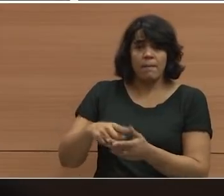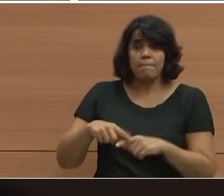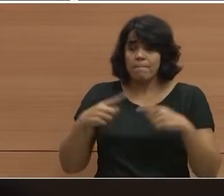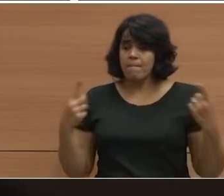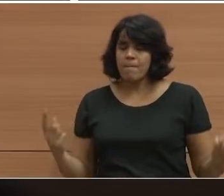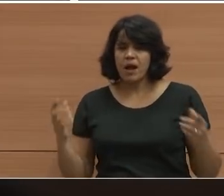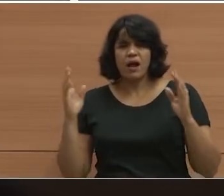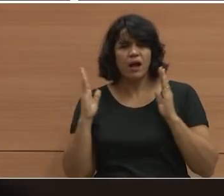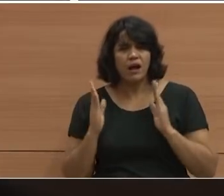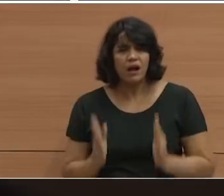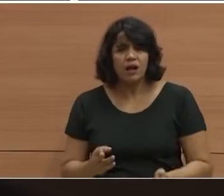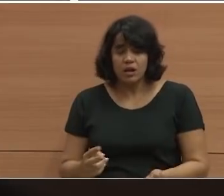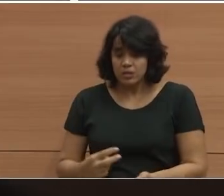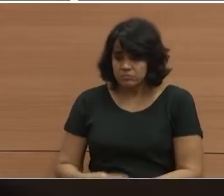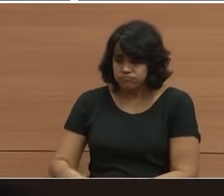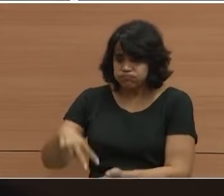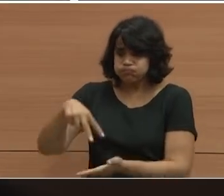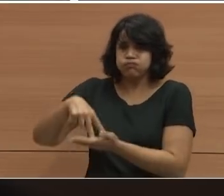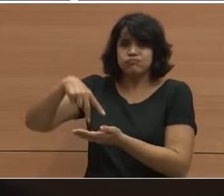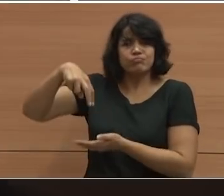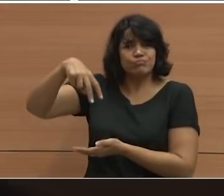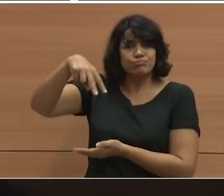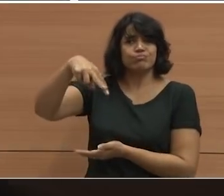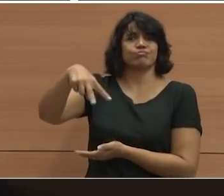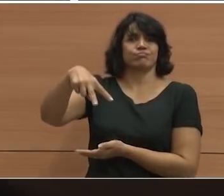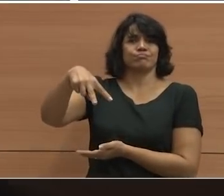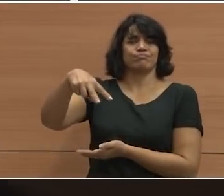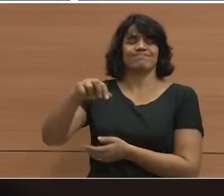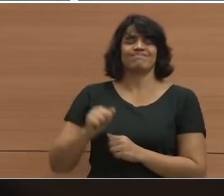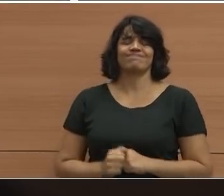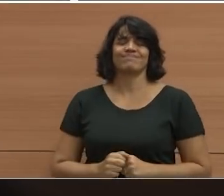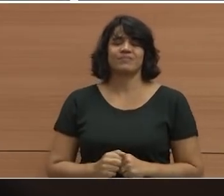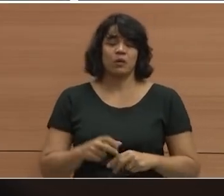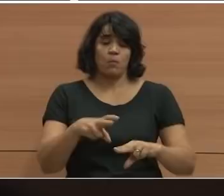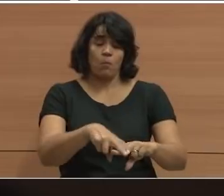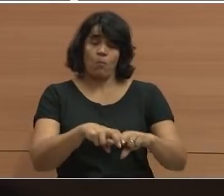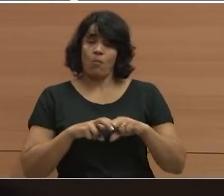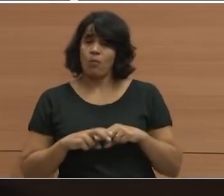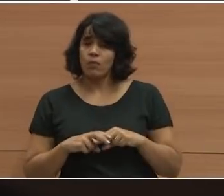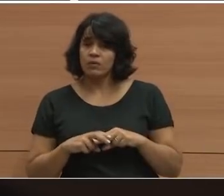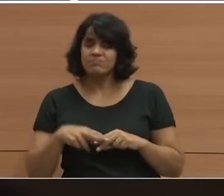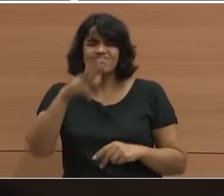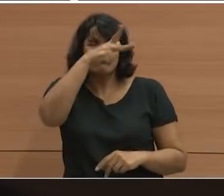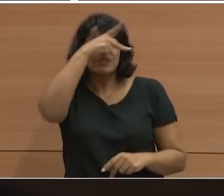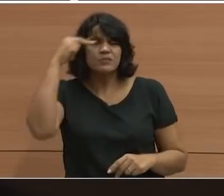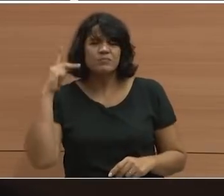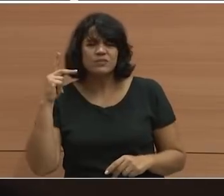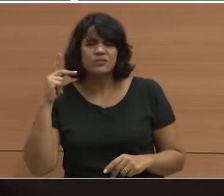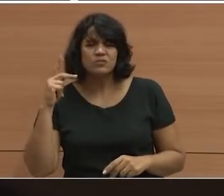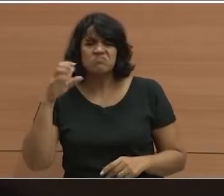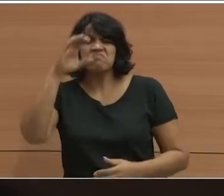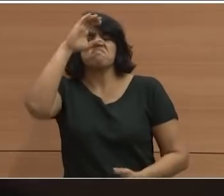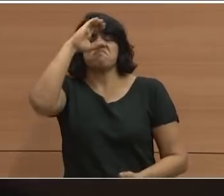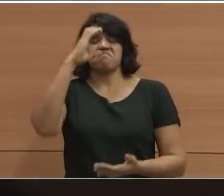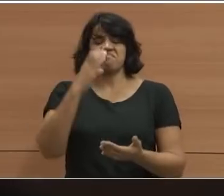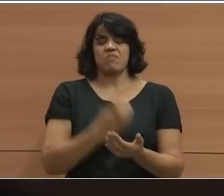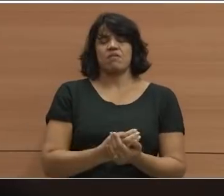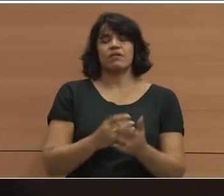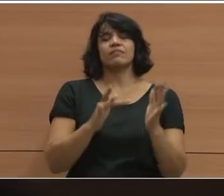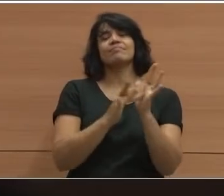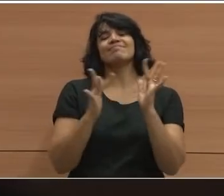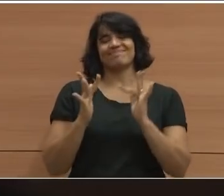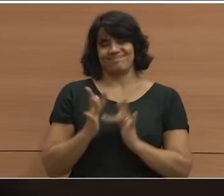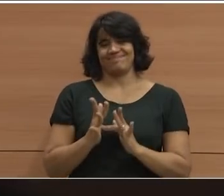e assombro por isso que lhe acontecera. Vamos aí nessa